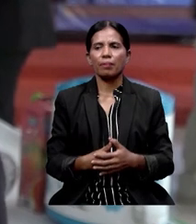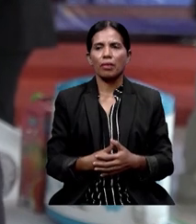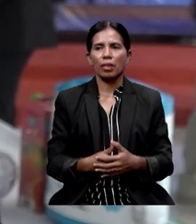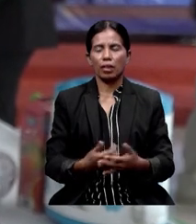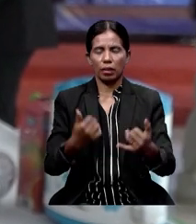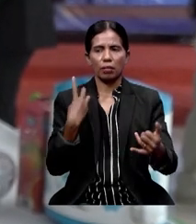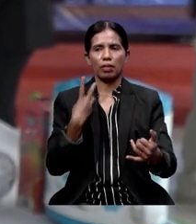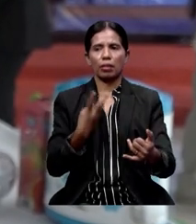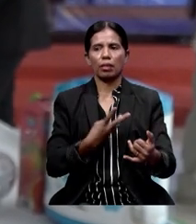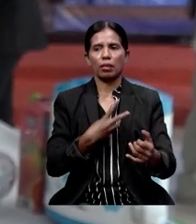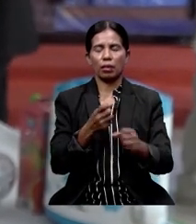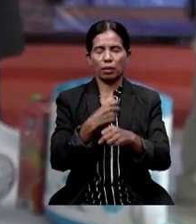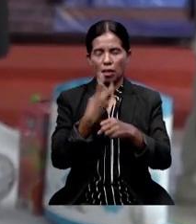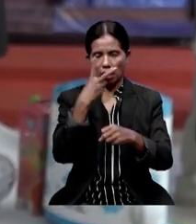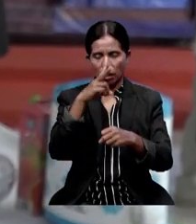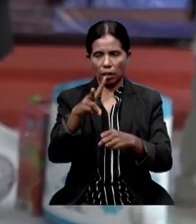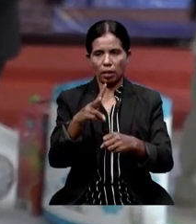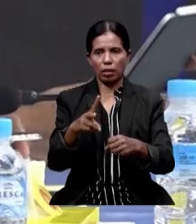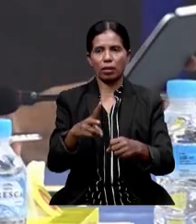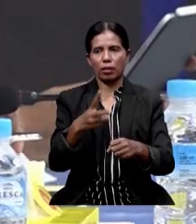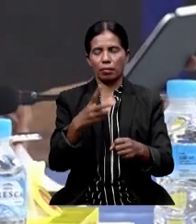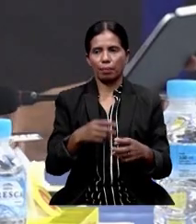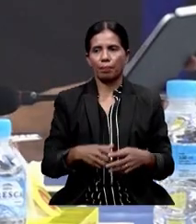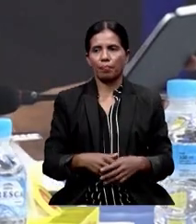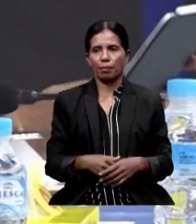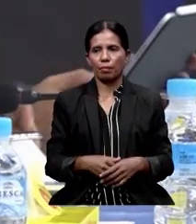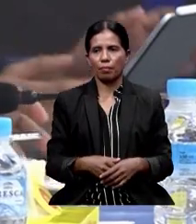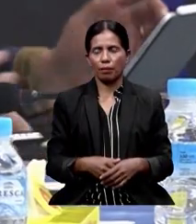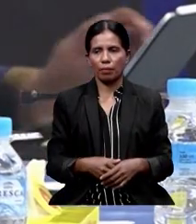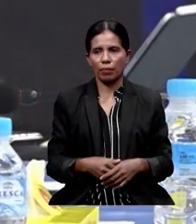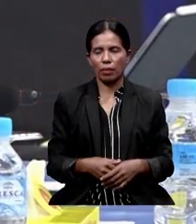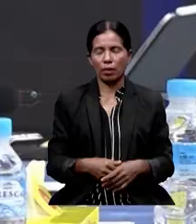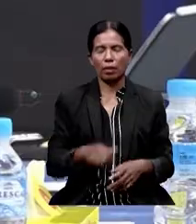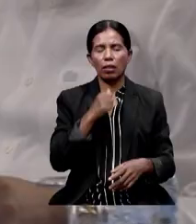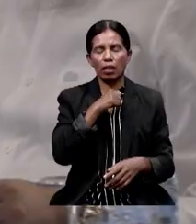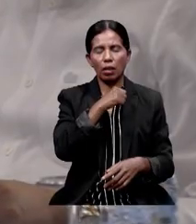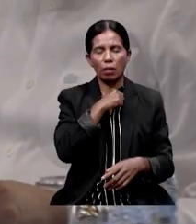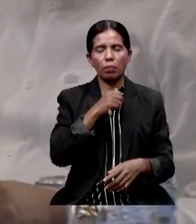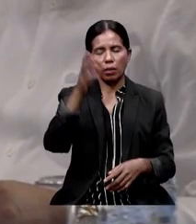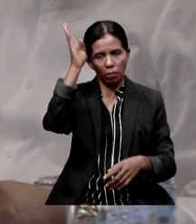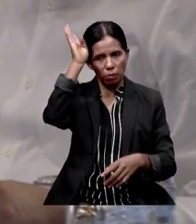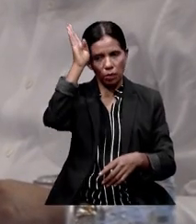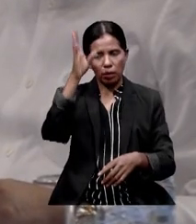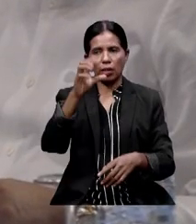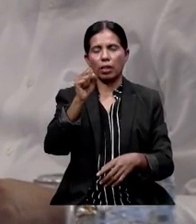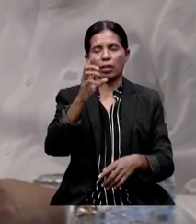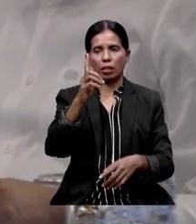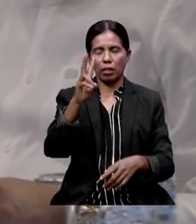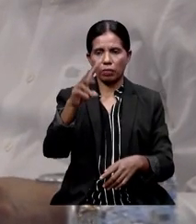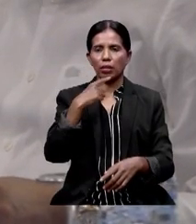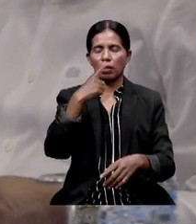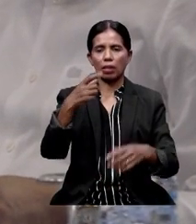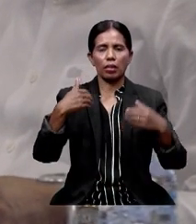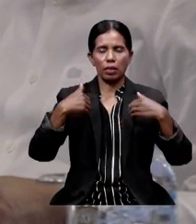na maka itse har revelação ki externalde. Foi na lais nemos Dom Virgílio Carreal do Carmo da Silva SDB afirma e